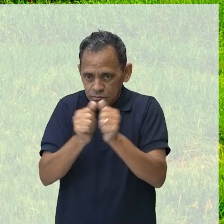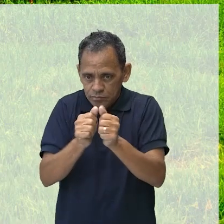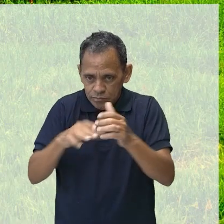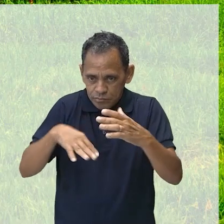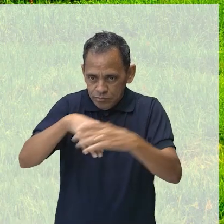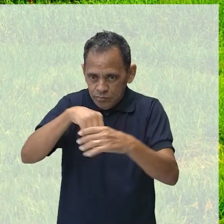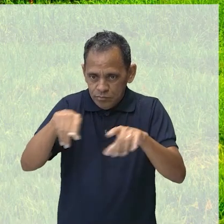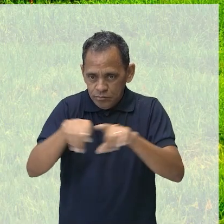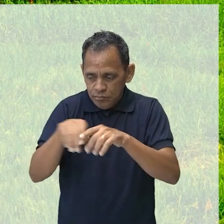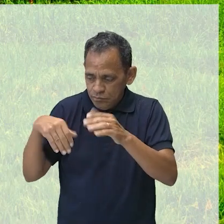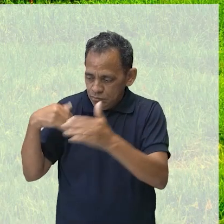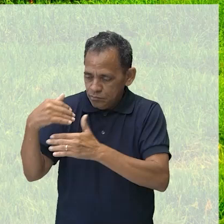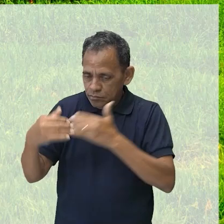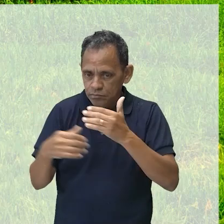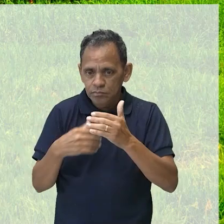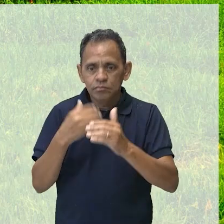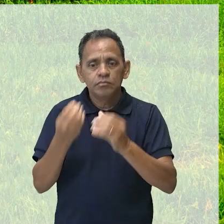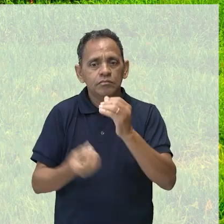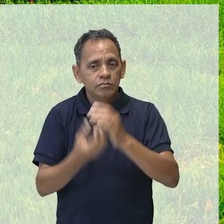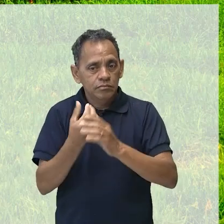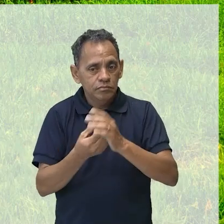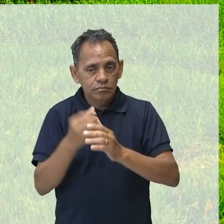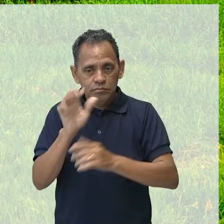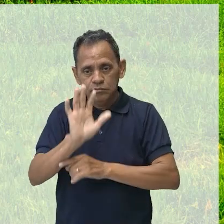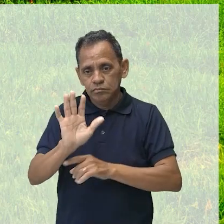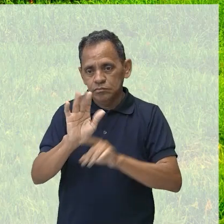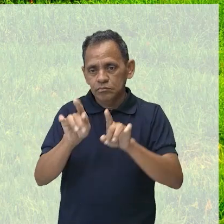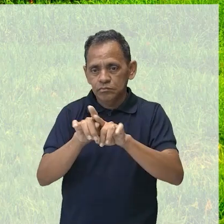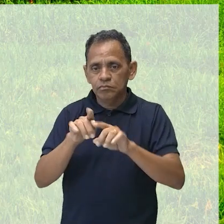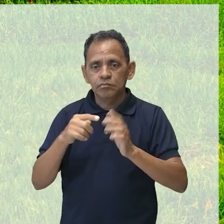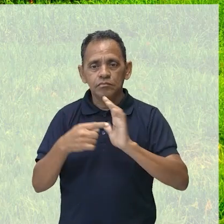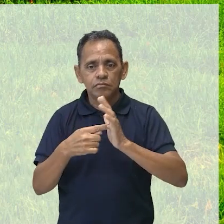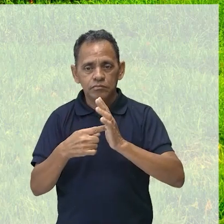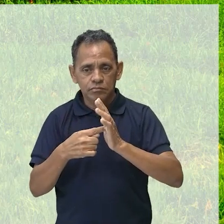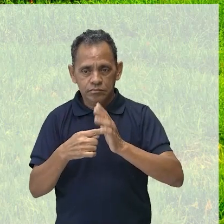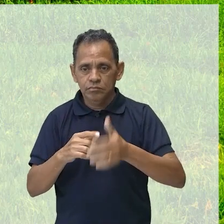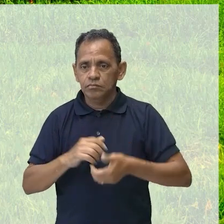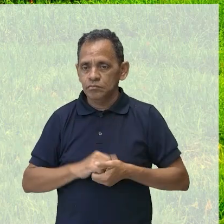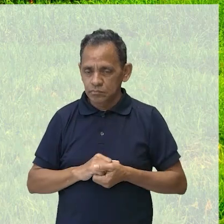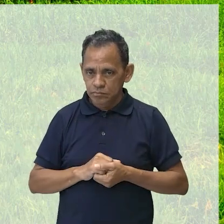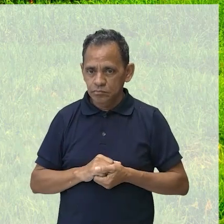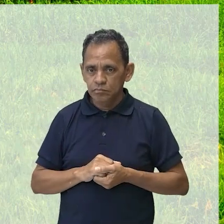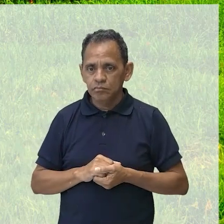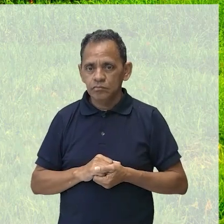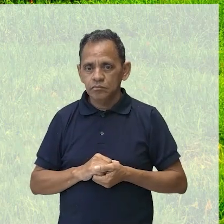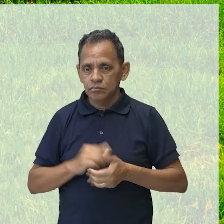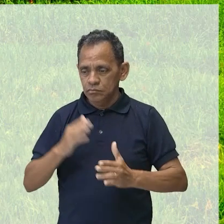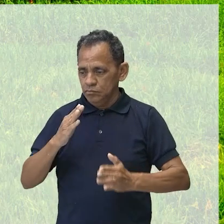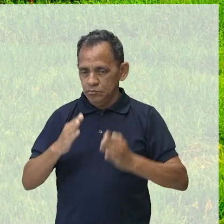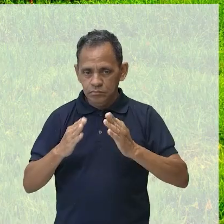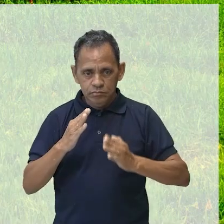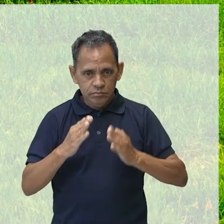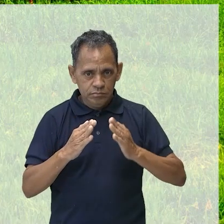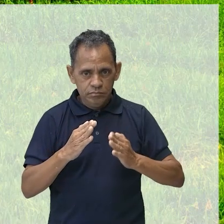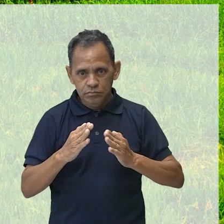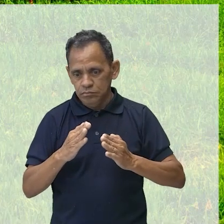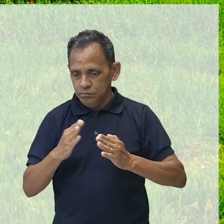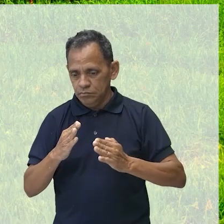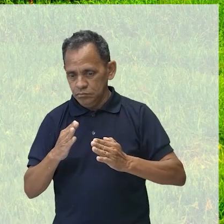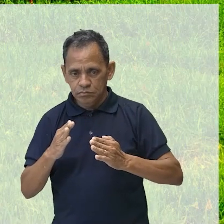processos do quê? Dessa produção em geral, tá? Então, máquinas automatizadas, os robôs que eles acabaram